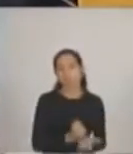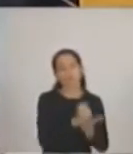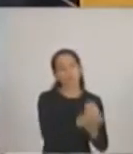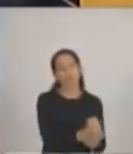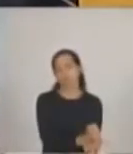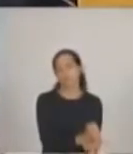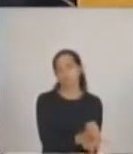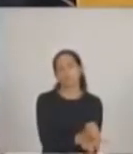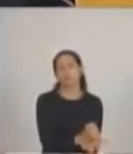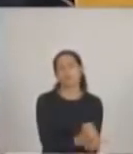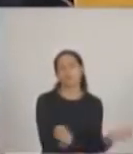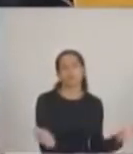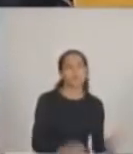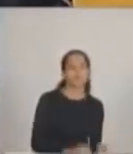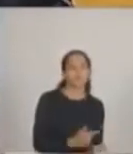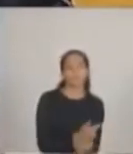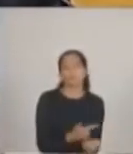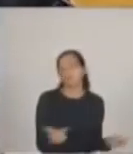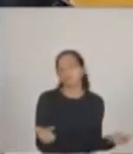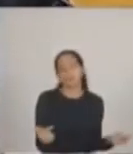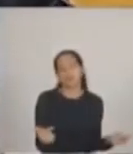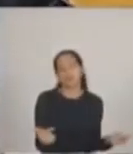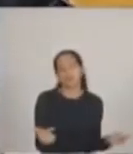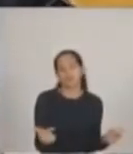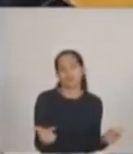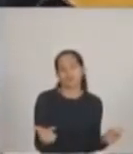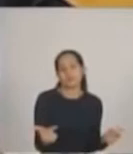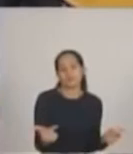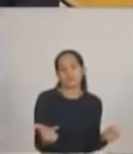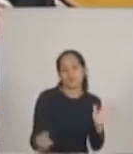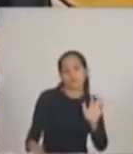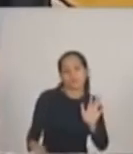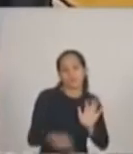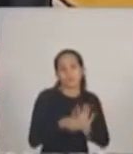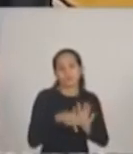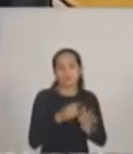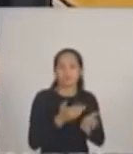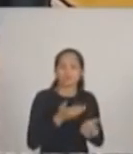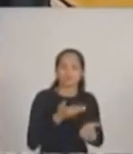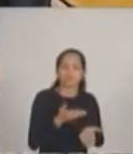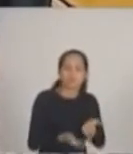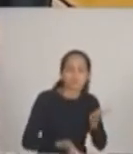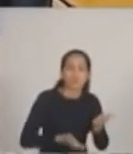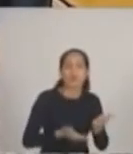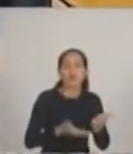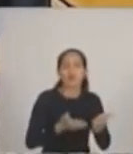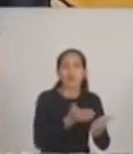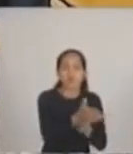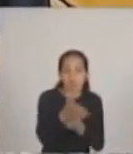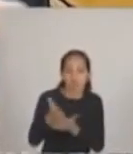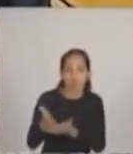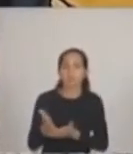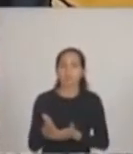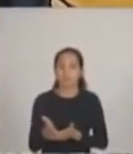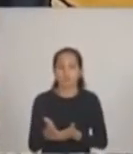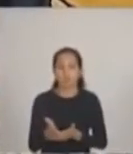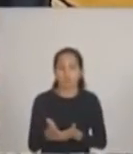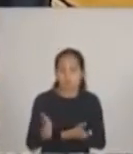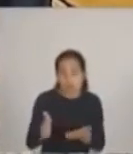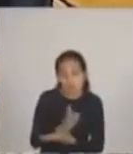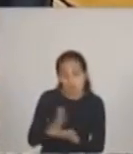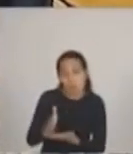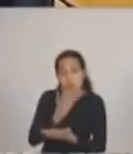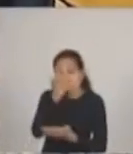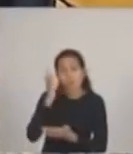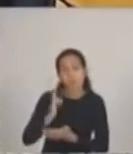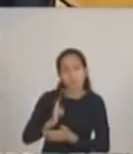ali a capacidade própria de tratar. Na realidade, nem deveria, nem as que têm capacidade de tratar